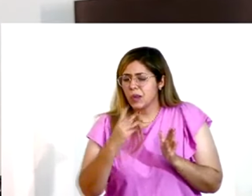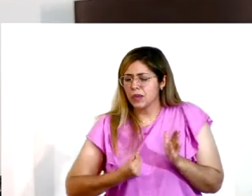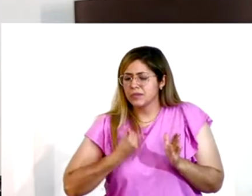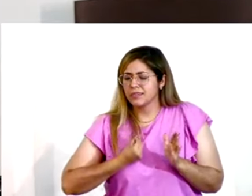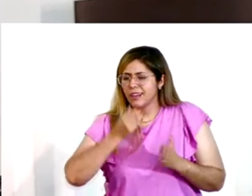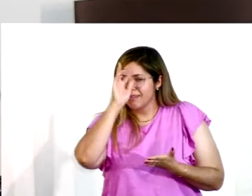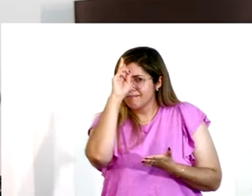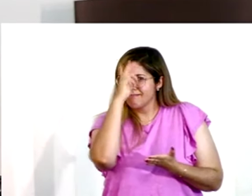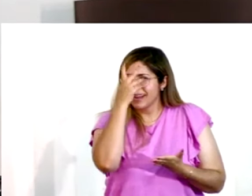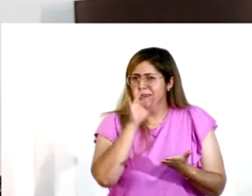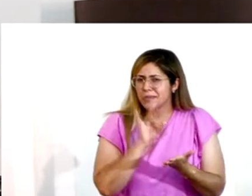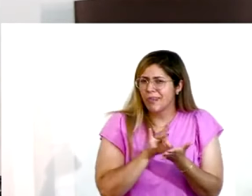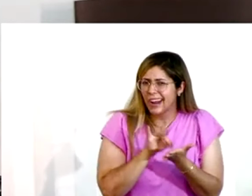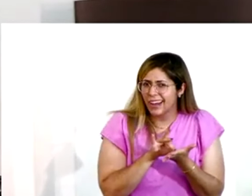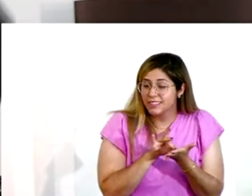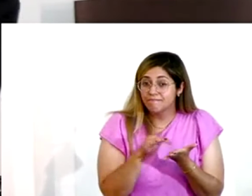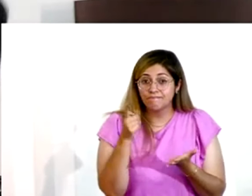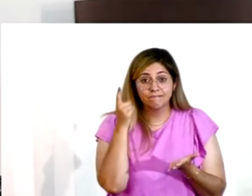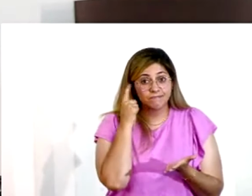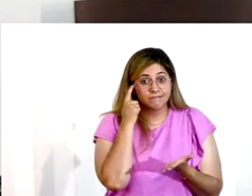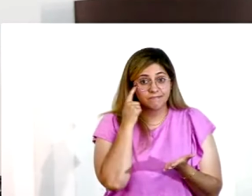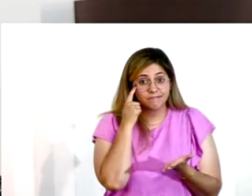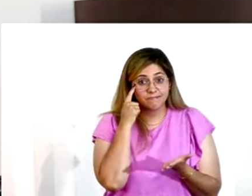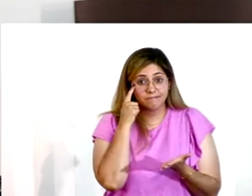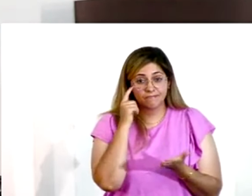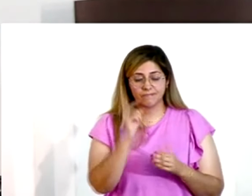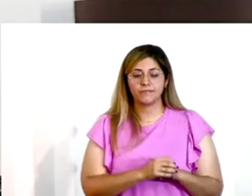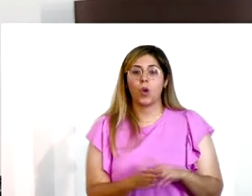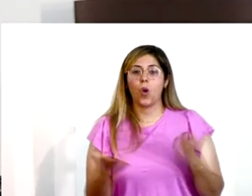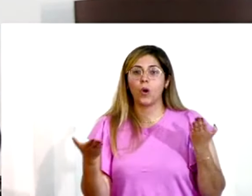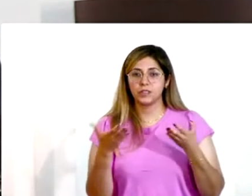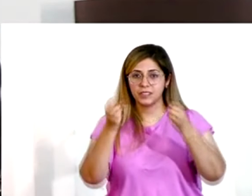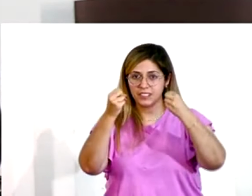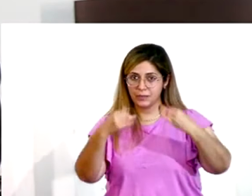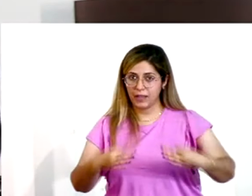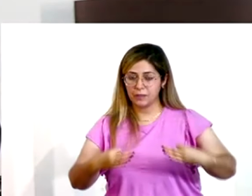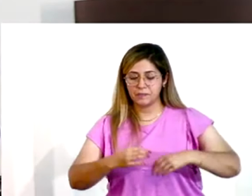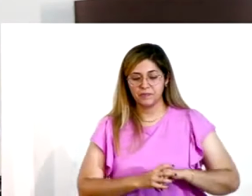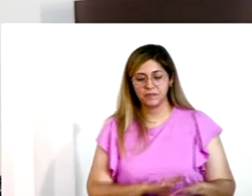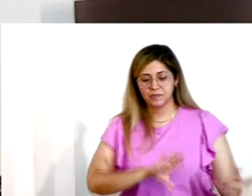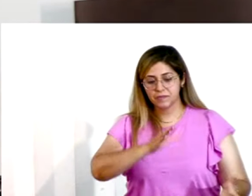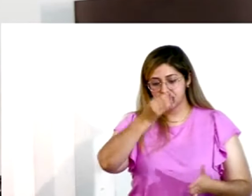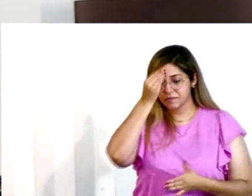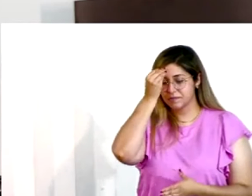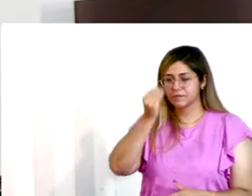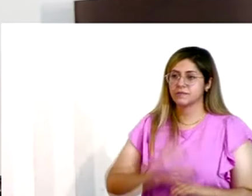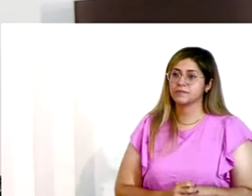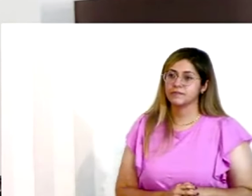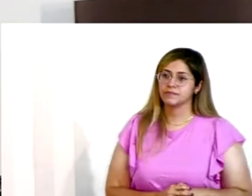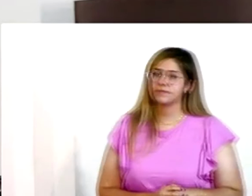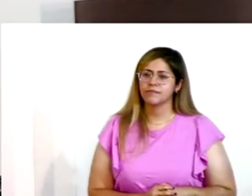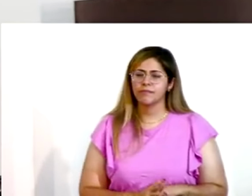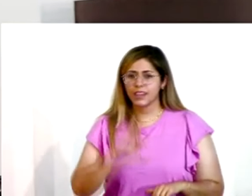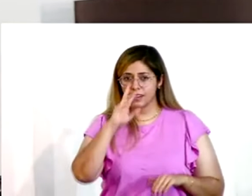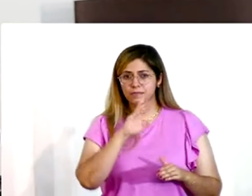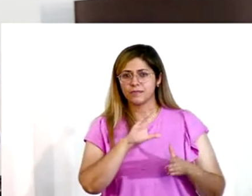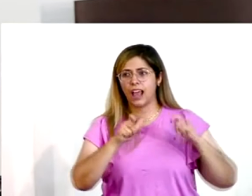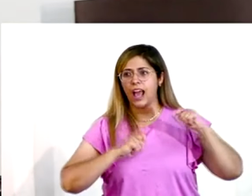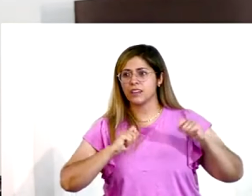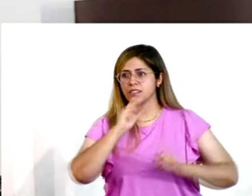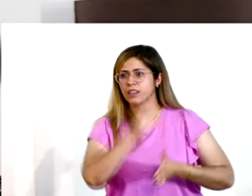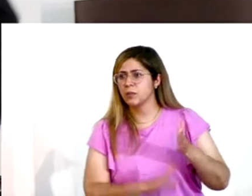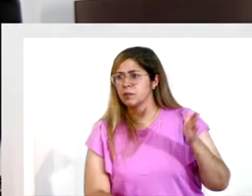nossa expectativa lendo esta passagem. Está escrito aqui: Saulo, respirando ainda